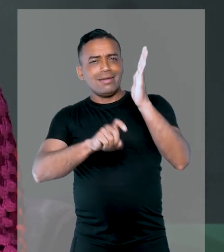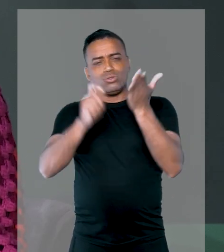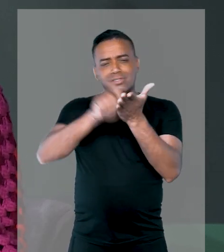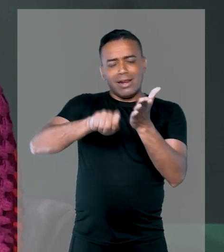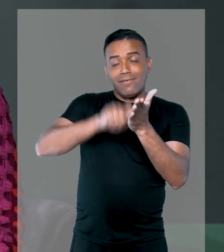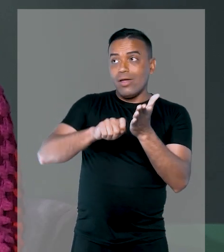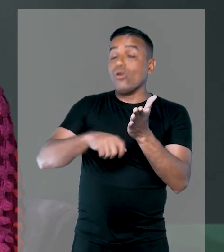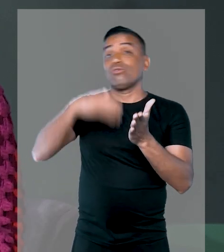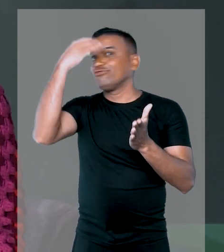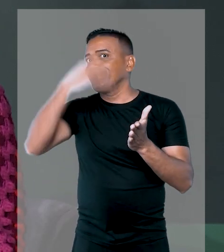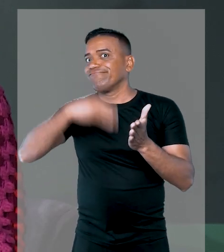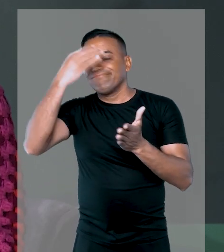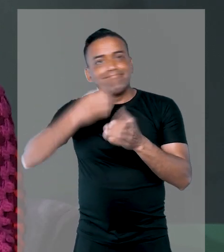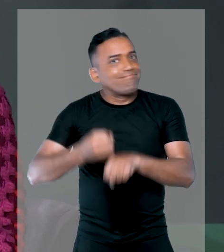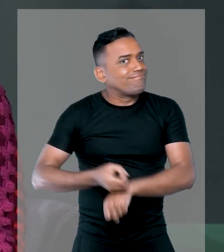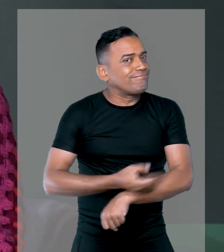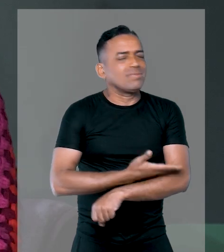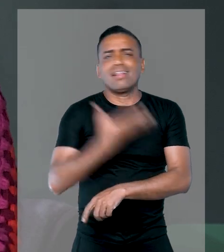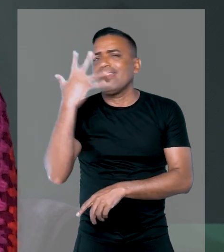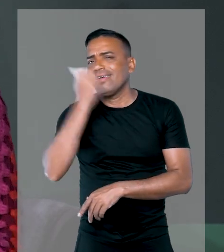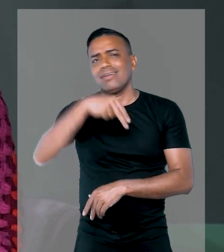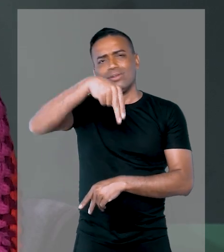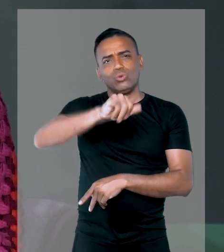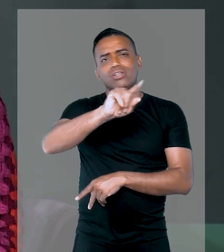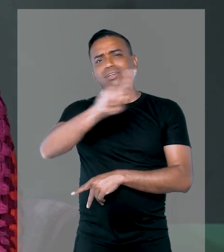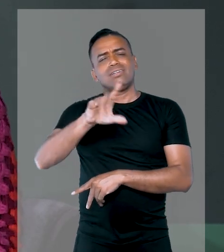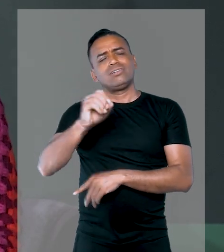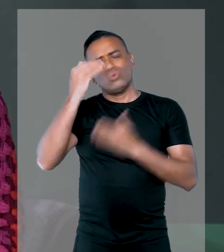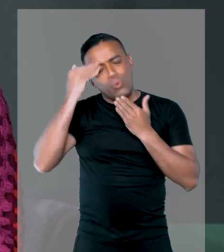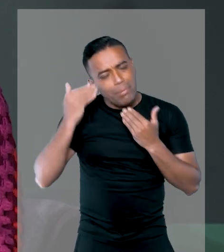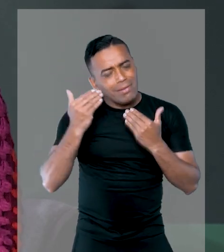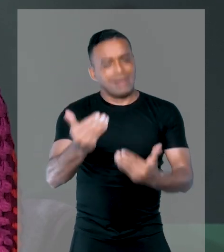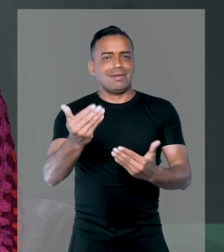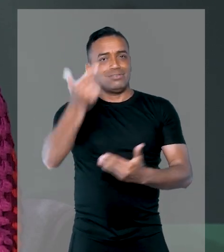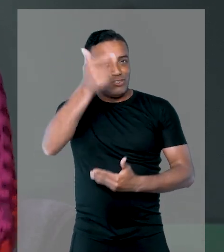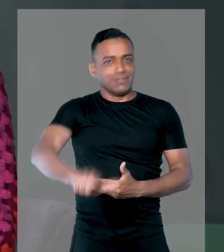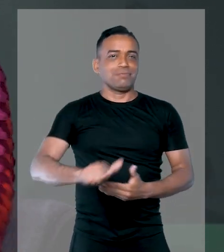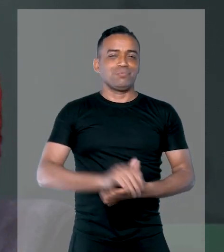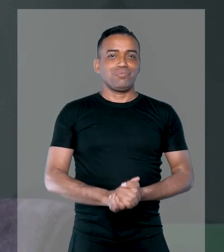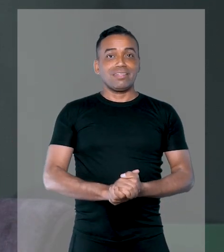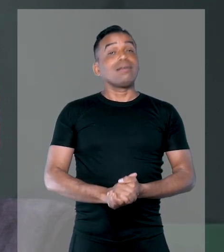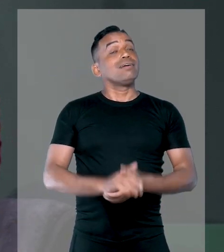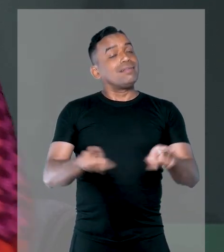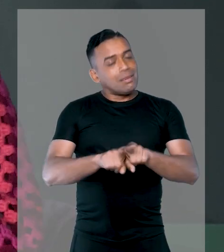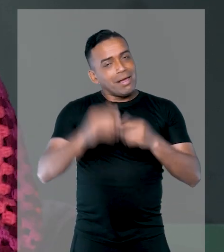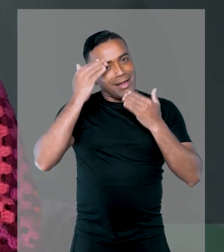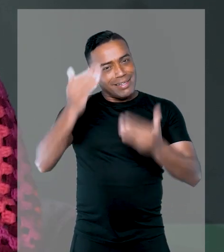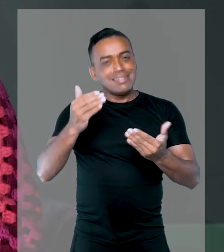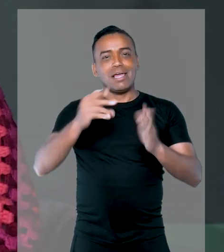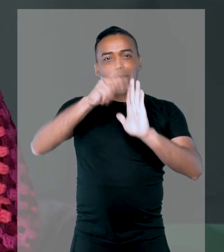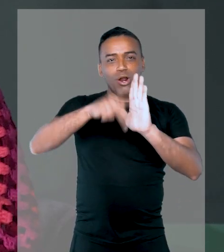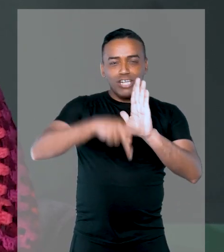chorei. Achei muito lindo, Nísio. Muito obrigada mais uma vez. E claro que eu queria agradecer o pessoal do Sempre